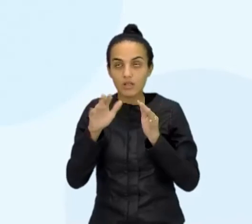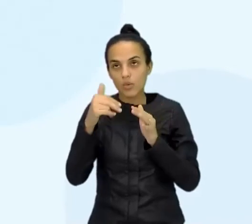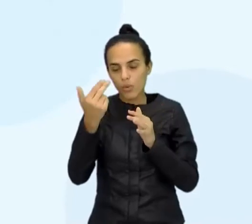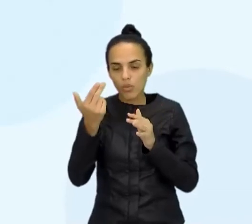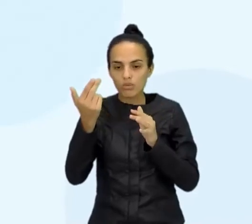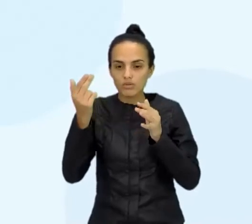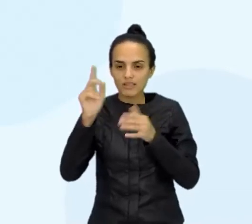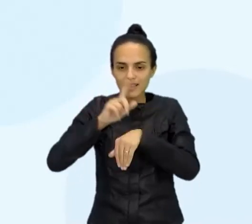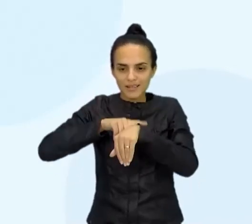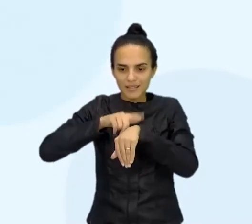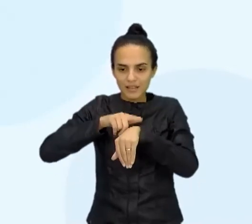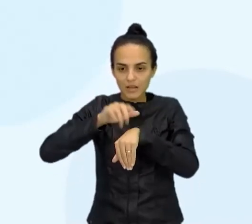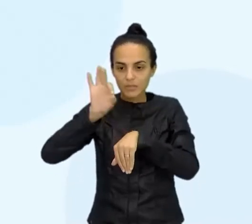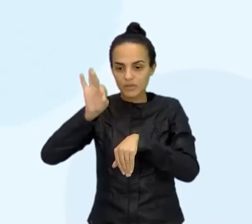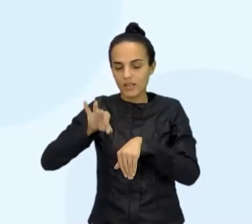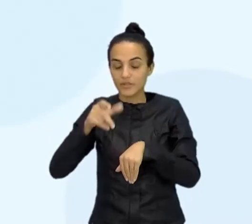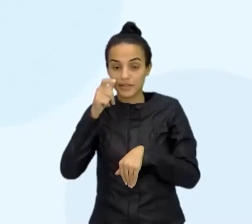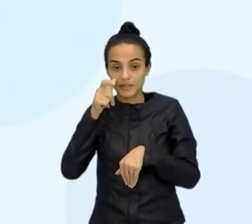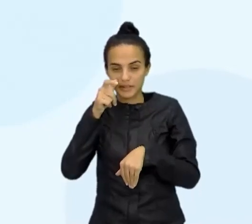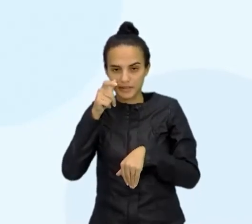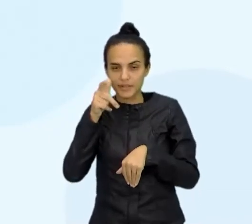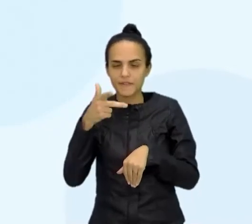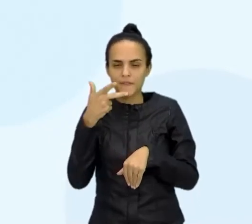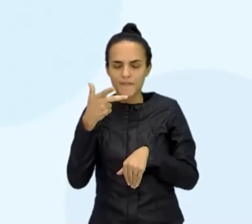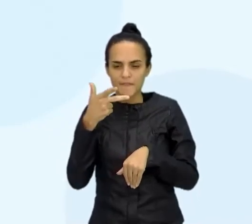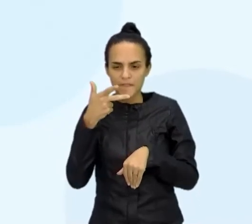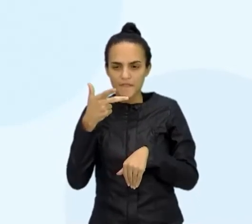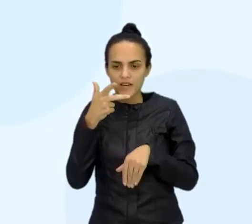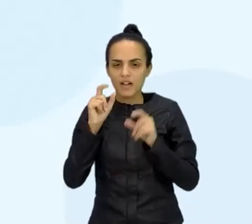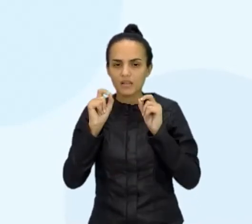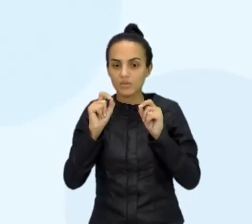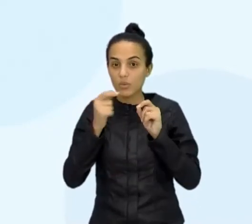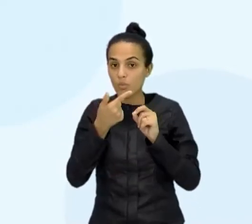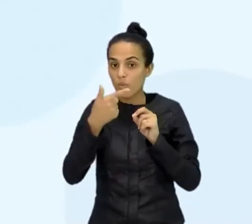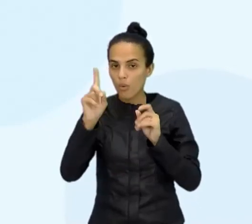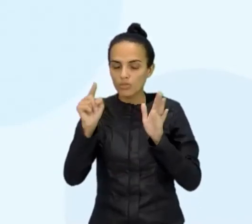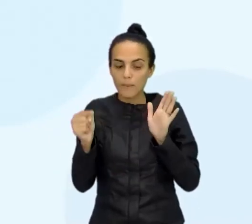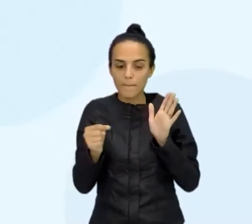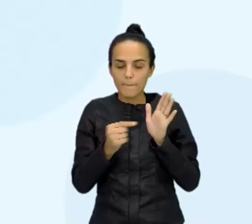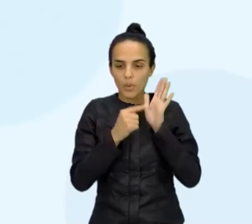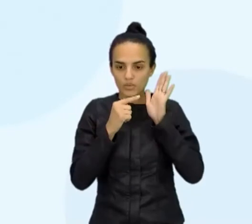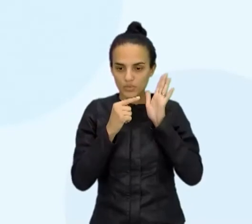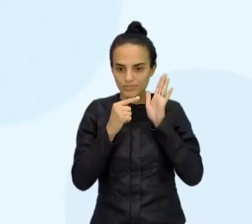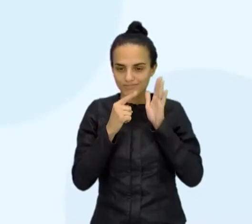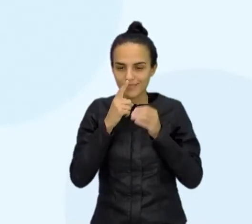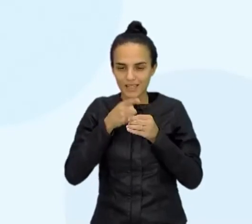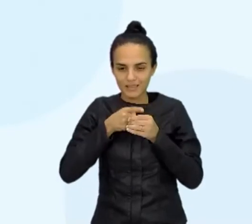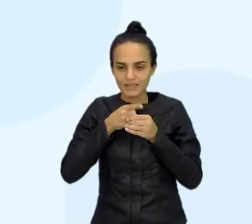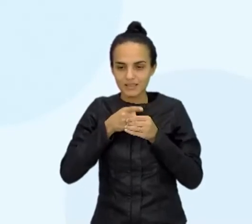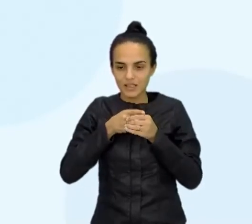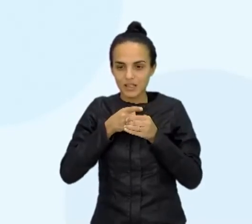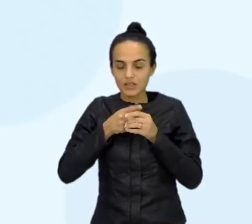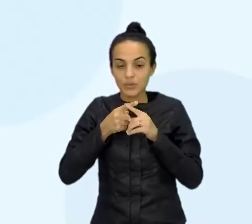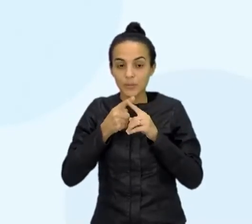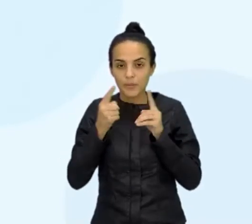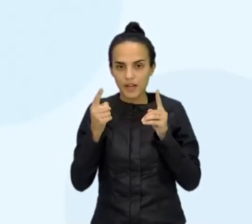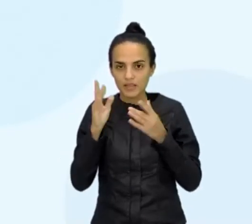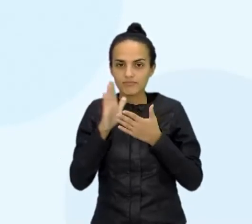meteorológicas distintas. Interessante. Fala que outro fica em outro ponto da cidade, mas também as